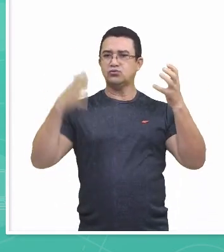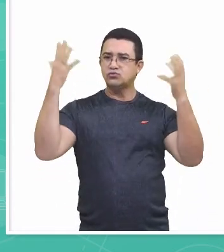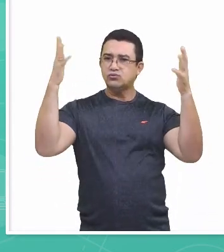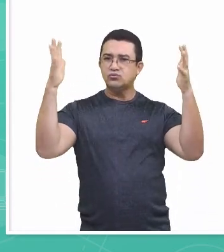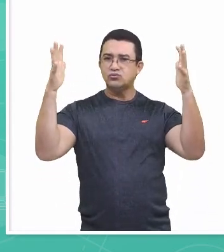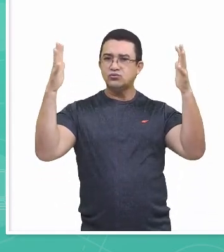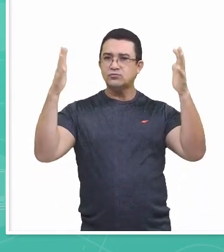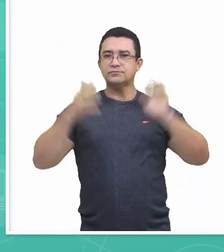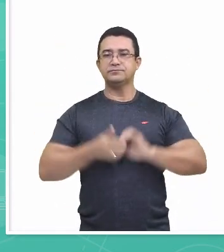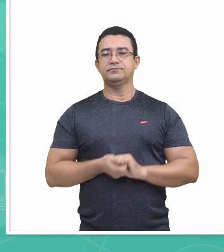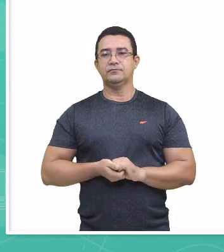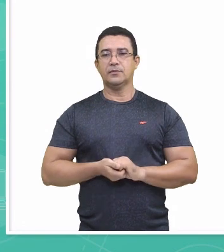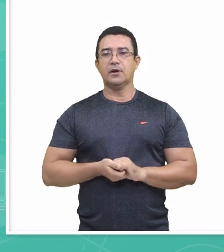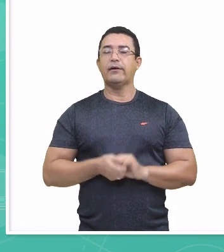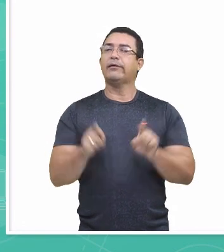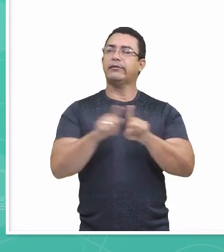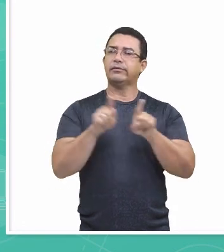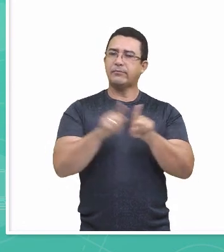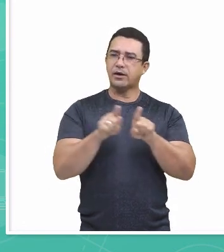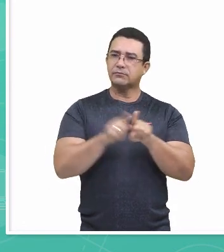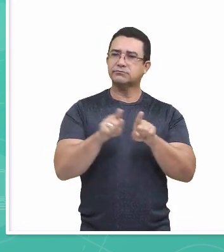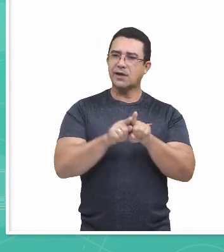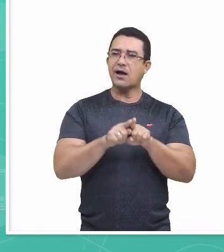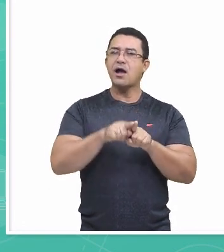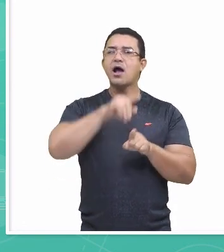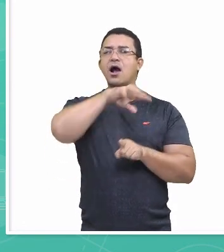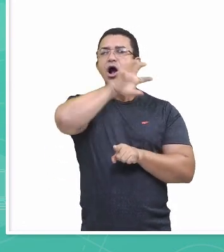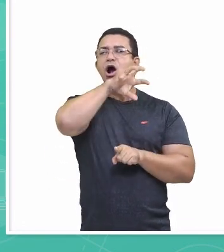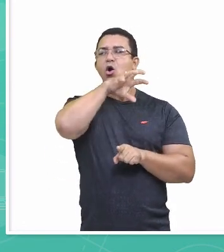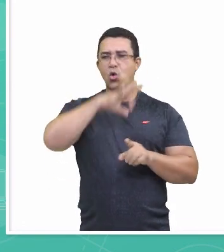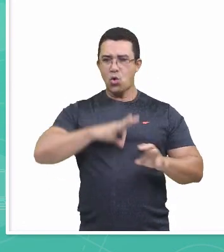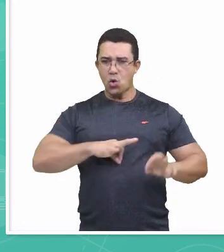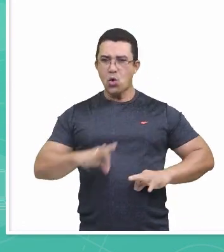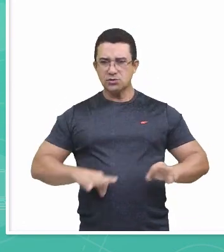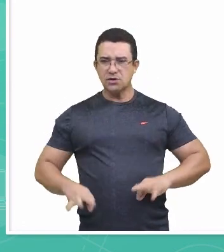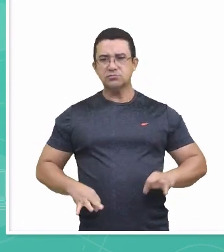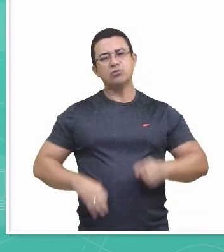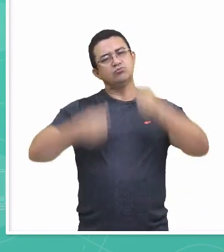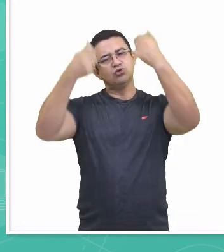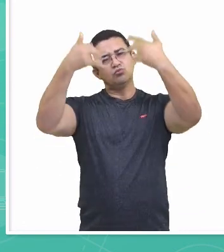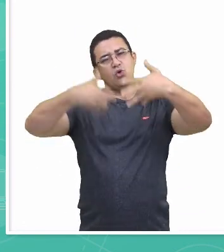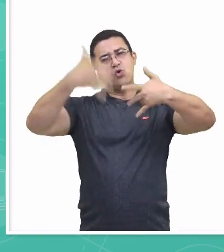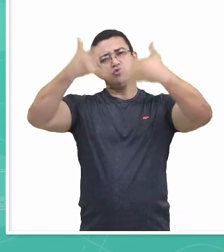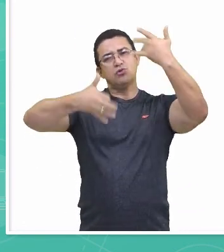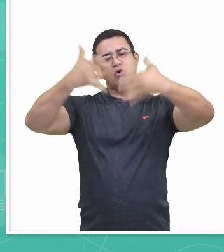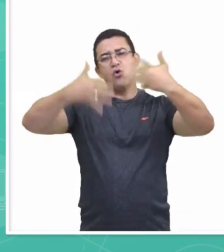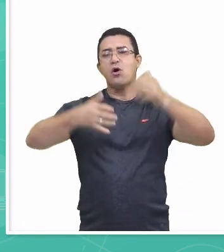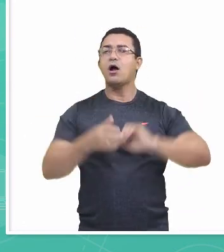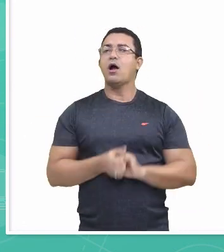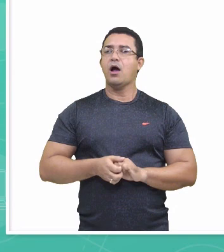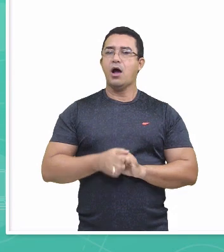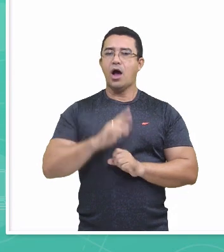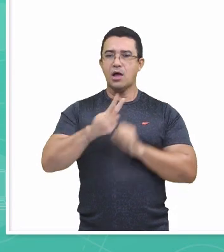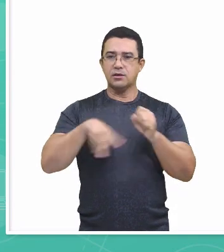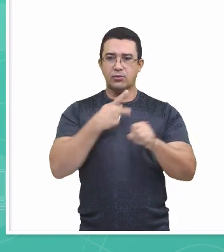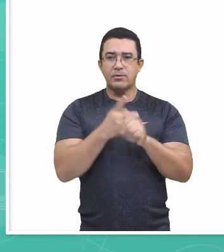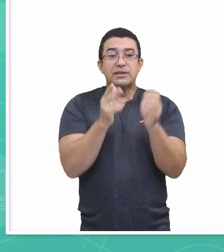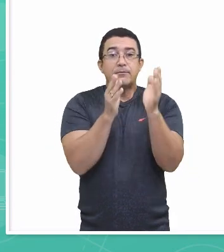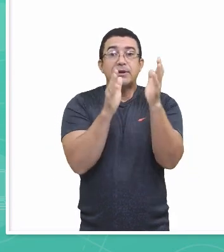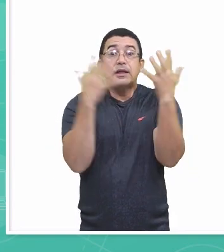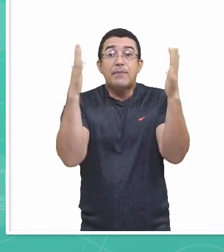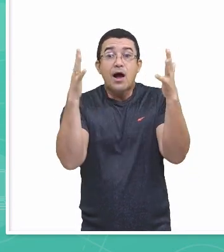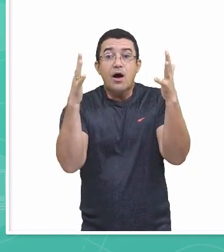onça, que também expôs suas razões e motivos. Bata palmas! A onça não teve remédio senão largar o macaco,